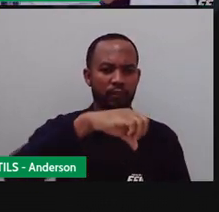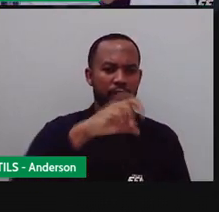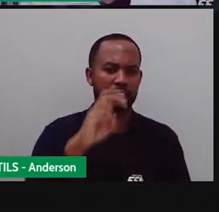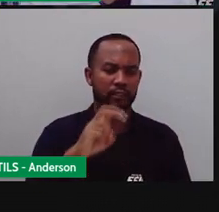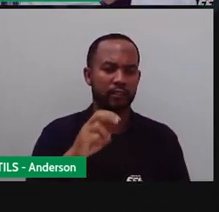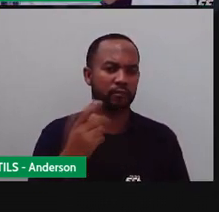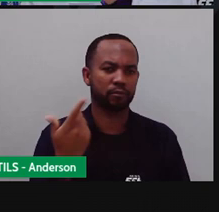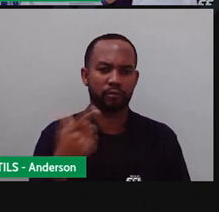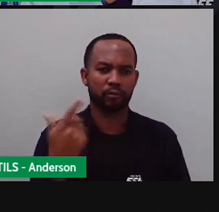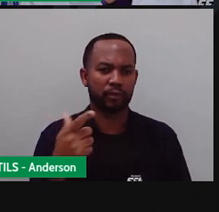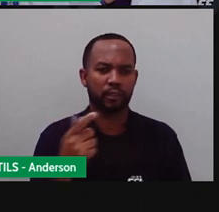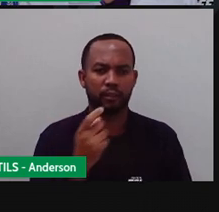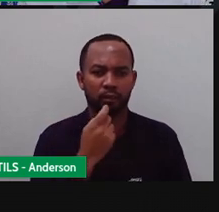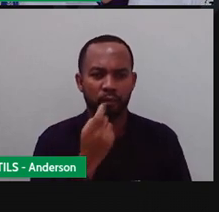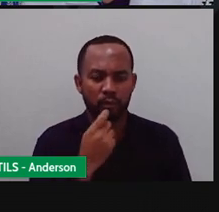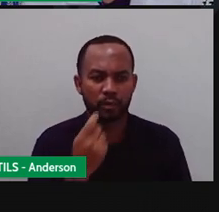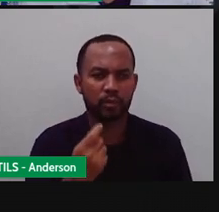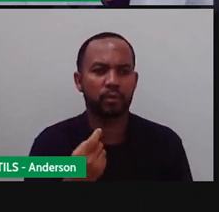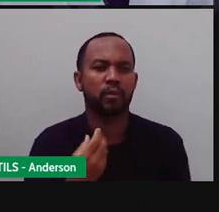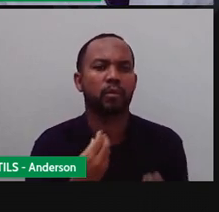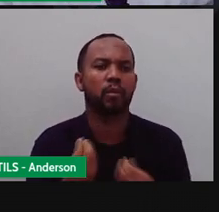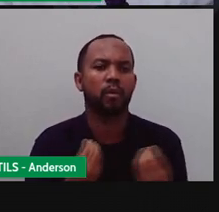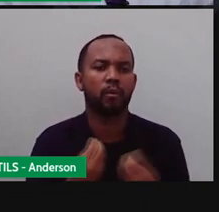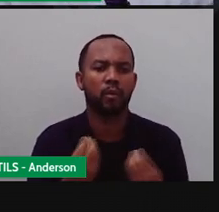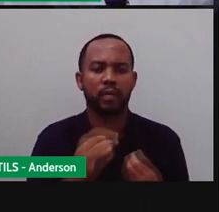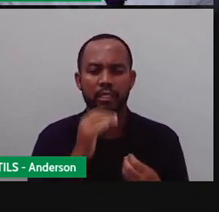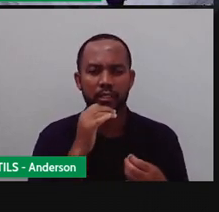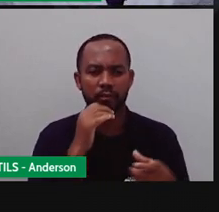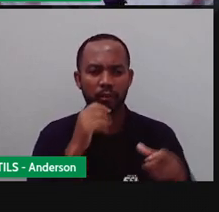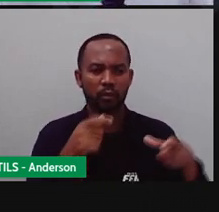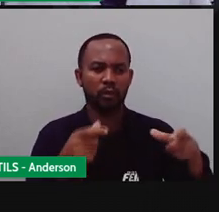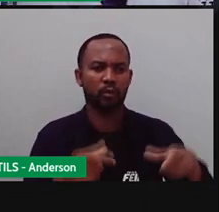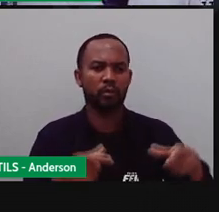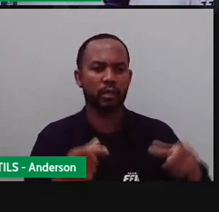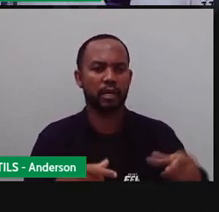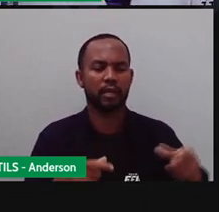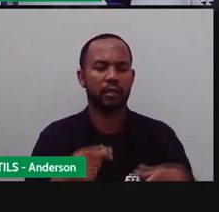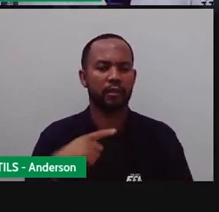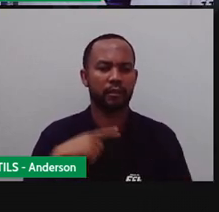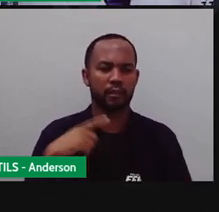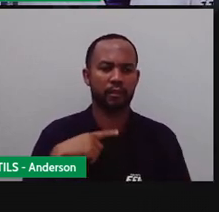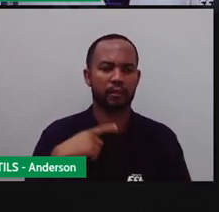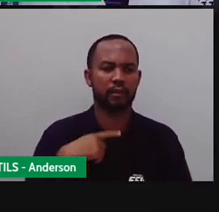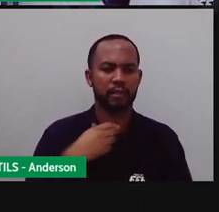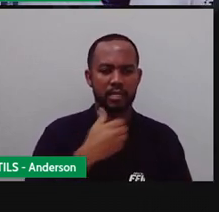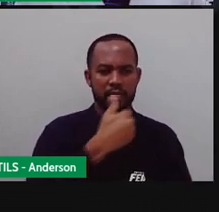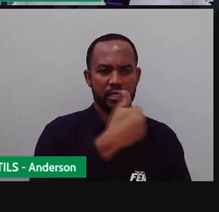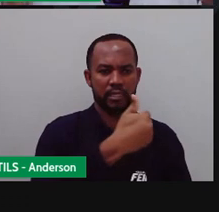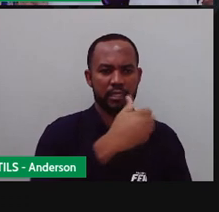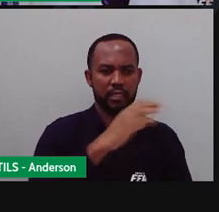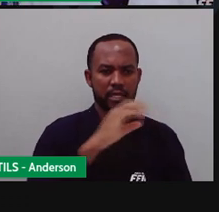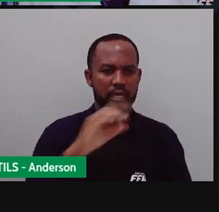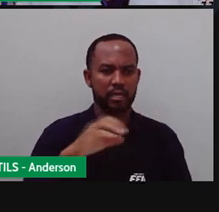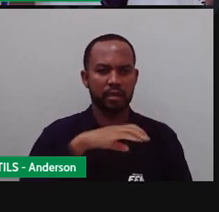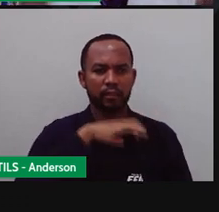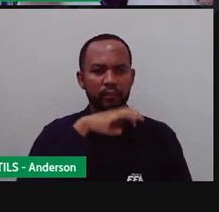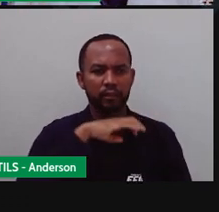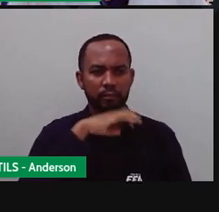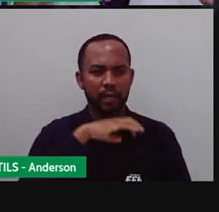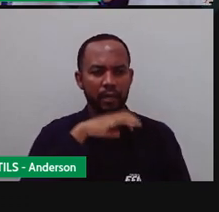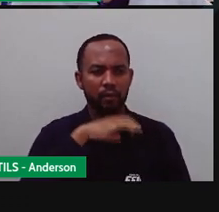são invertebrados. É como se você tivesse um local com 100 animais, certo? Desses 100